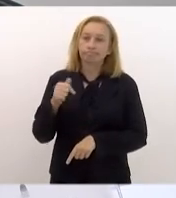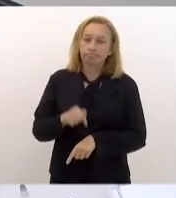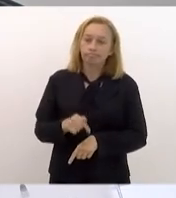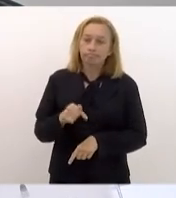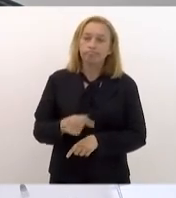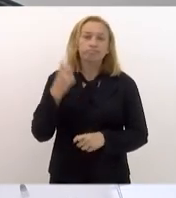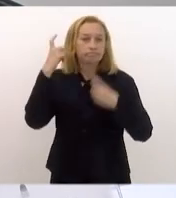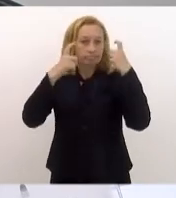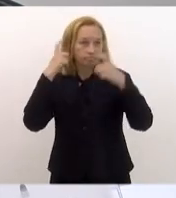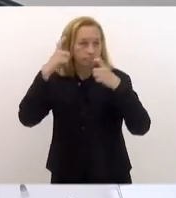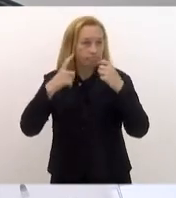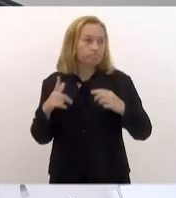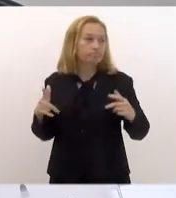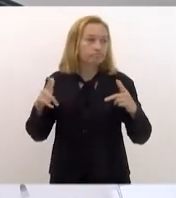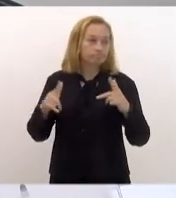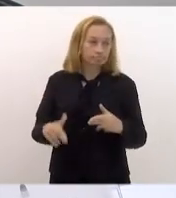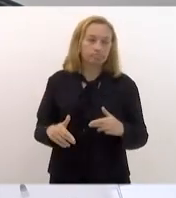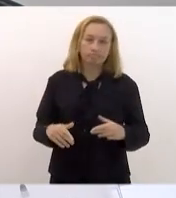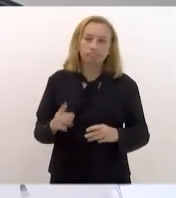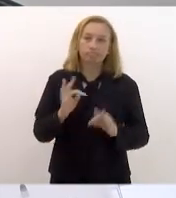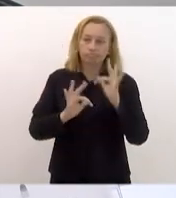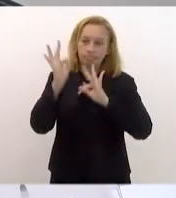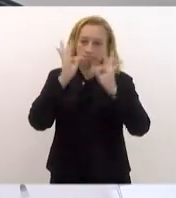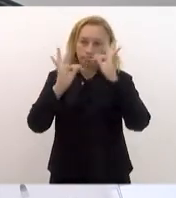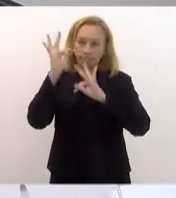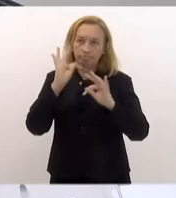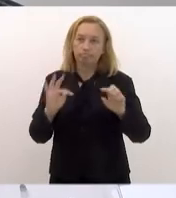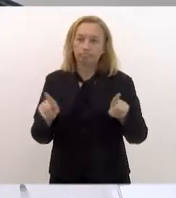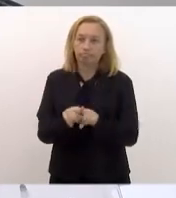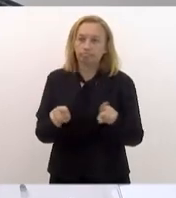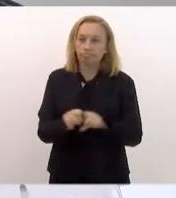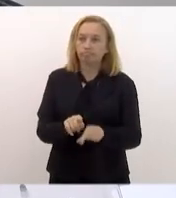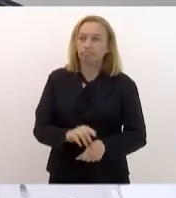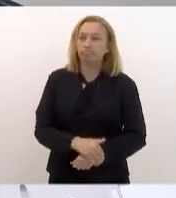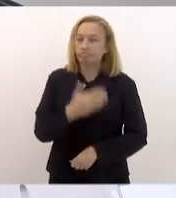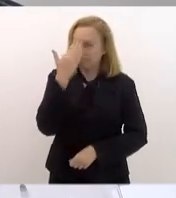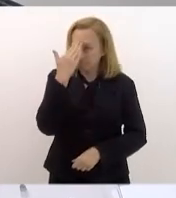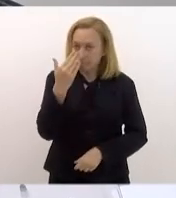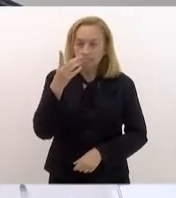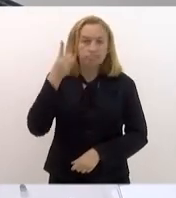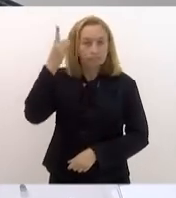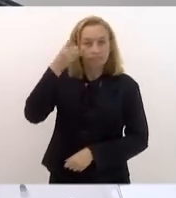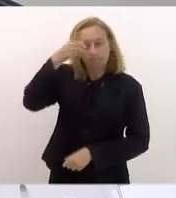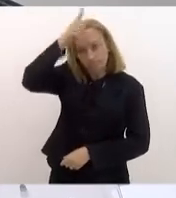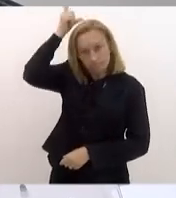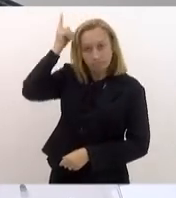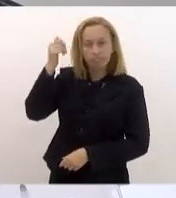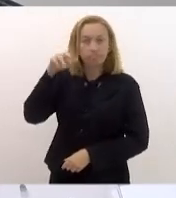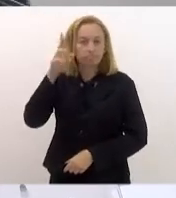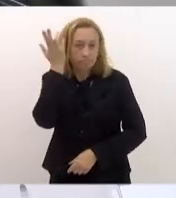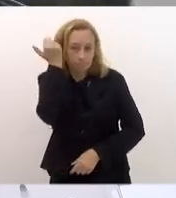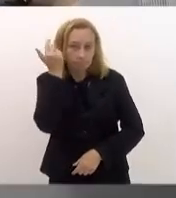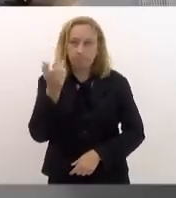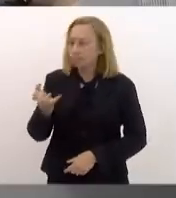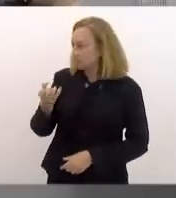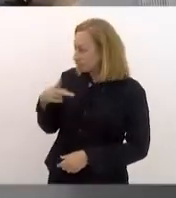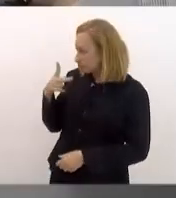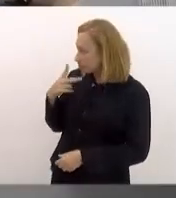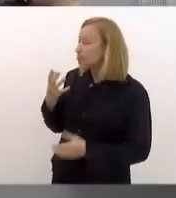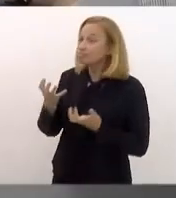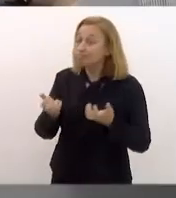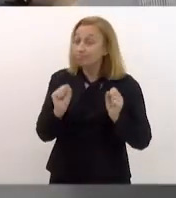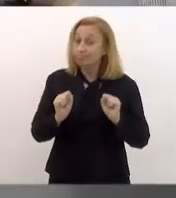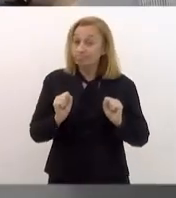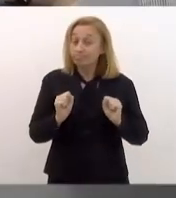essa preocupação da tecnologia também. Obrigado, Luiz Paulo. Leomar, quer fazer alguma consideração antes de eu fazer os encaminhamentos? Posso fazer?